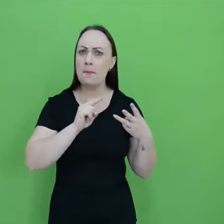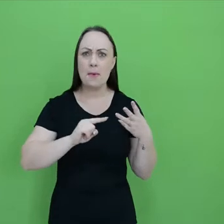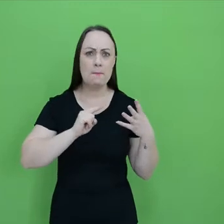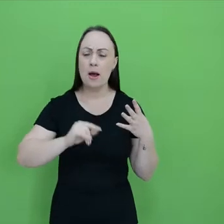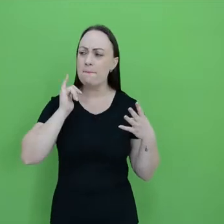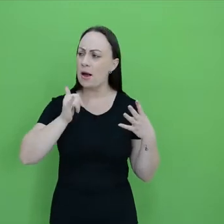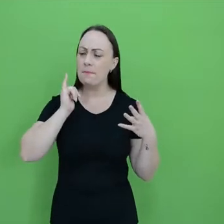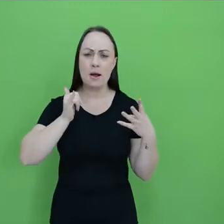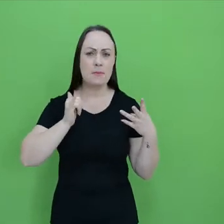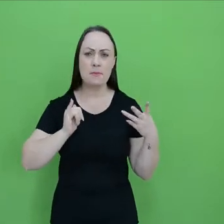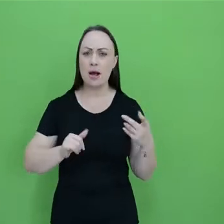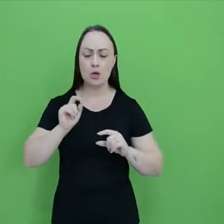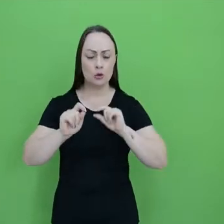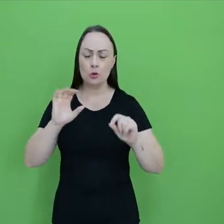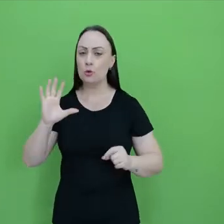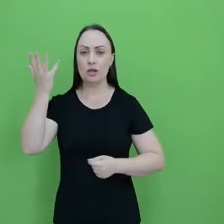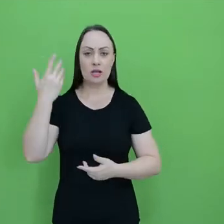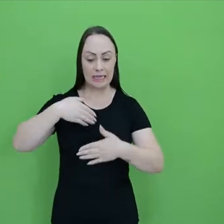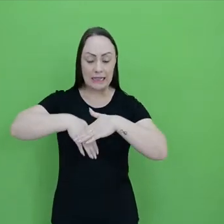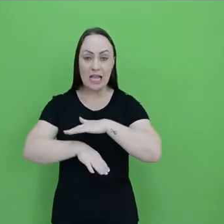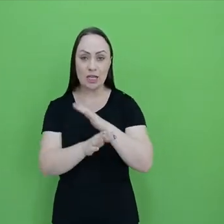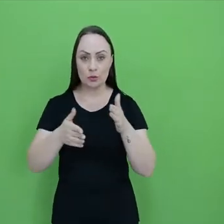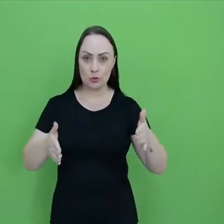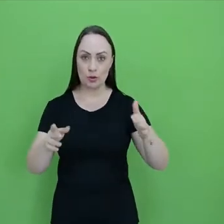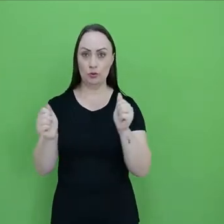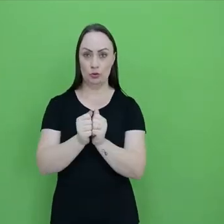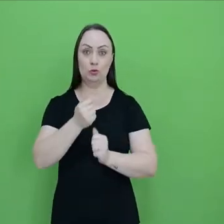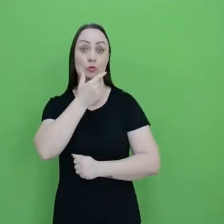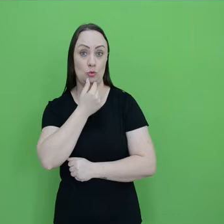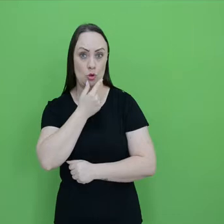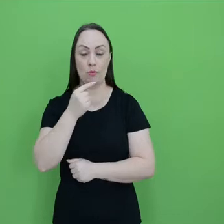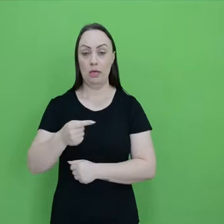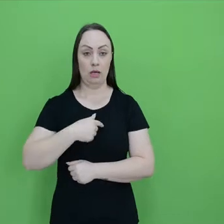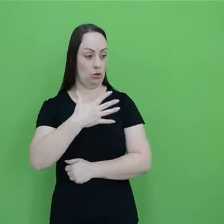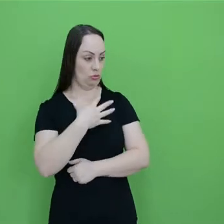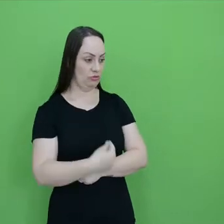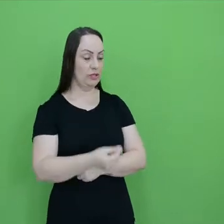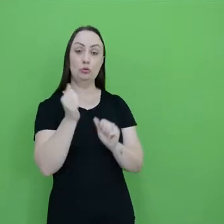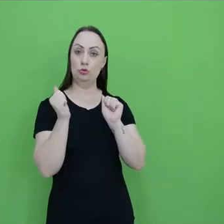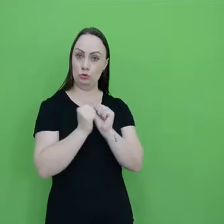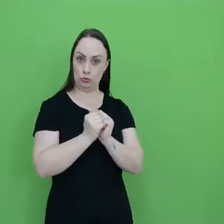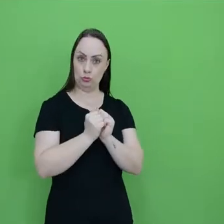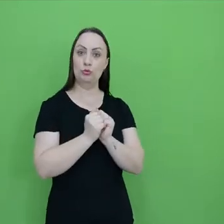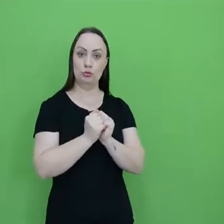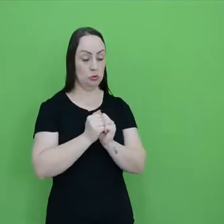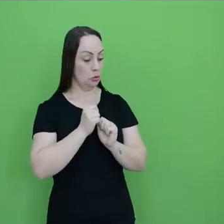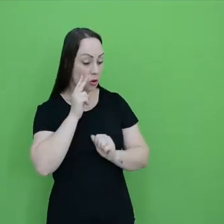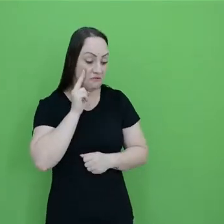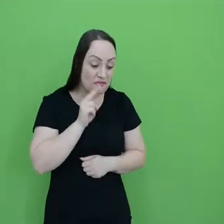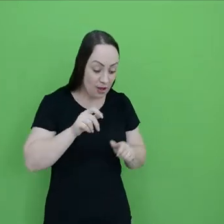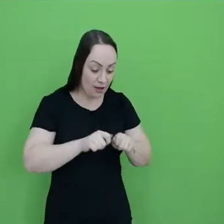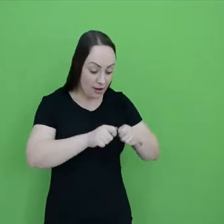de lhe acontecer, tudo o que havia ocorrido dentro daquela caverna. E eles então foram